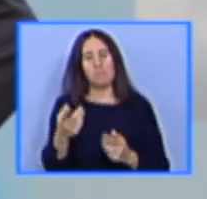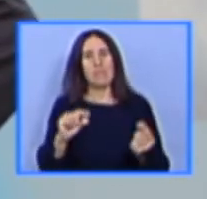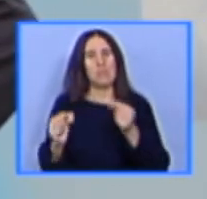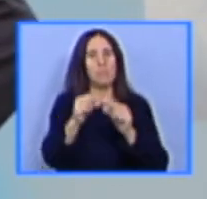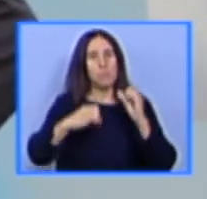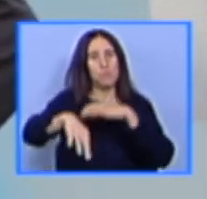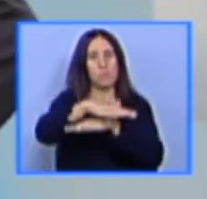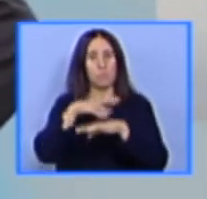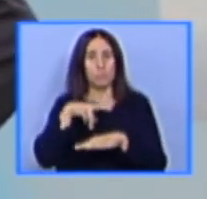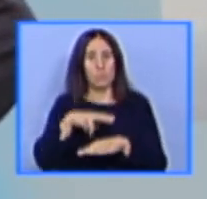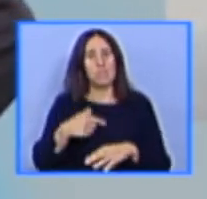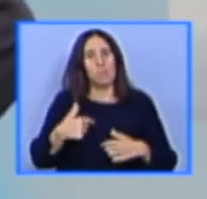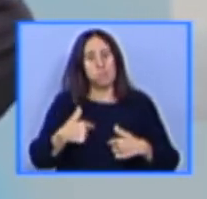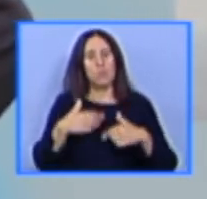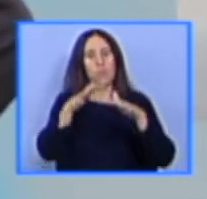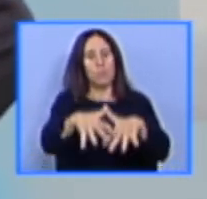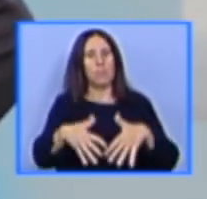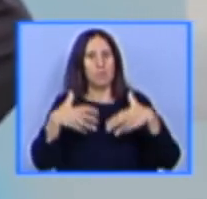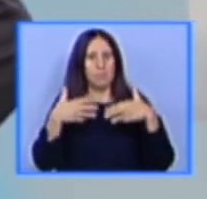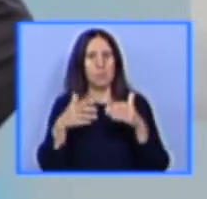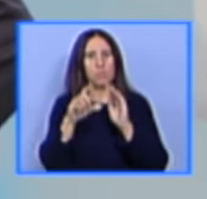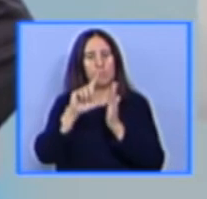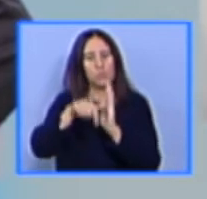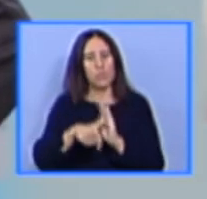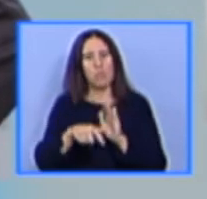a propô-la no Parlamento e um outro que